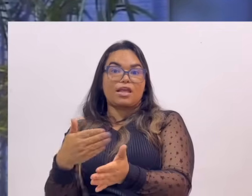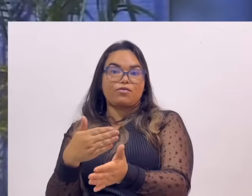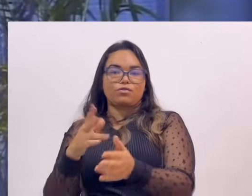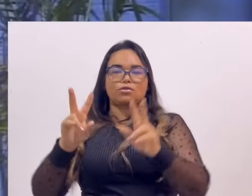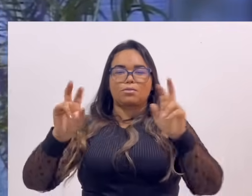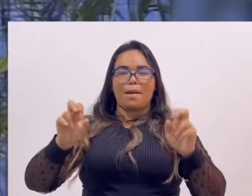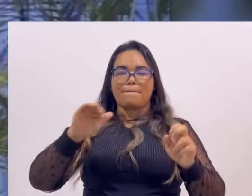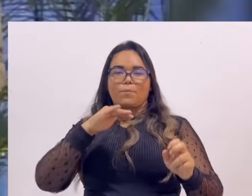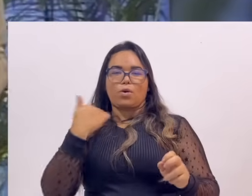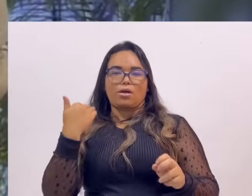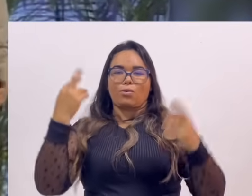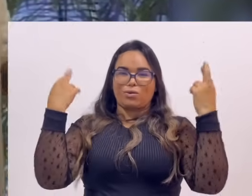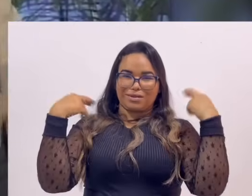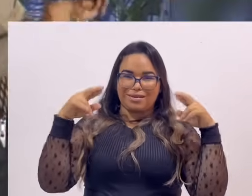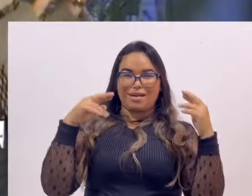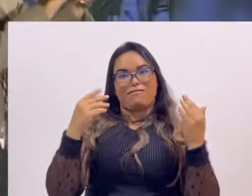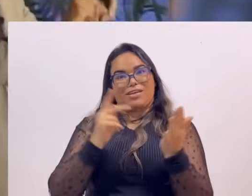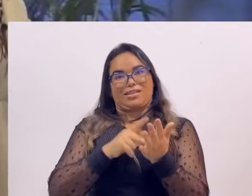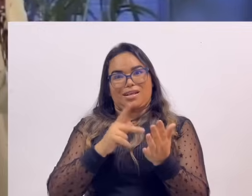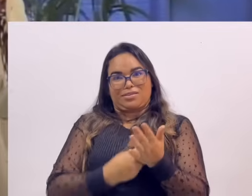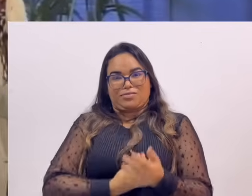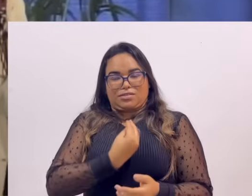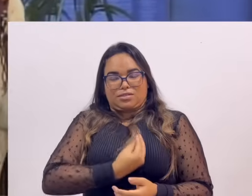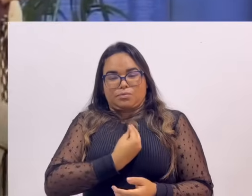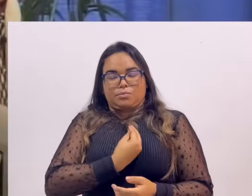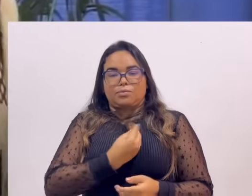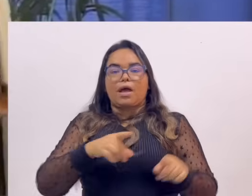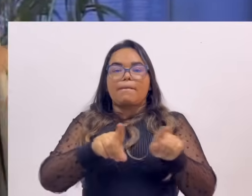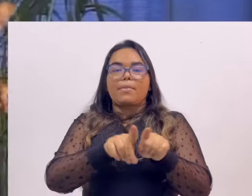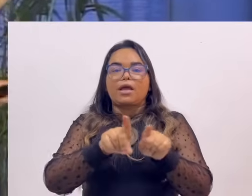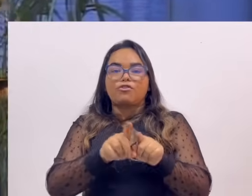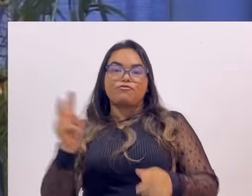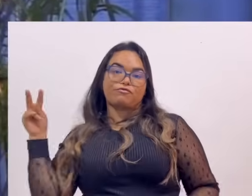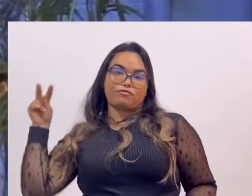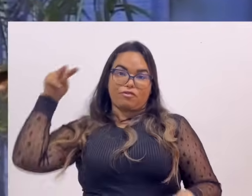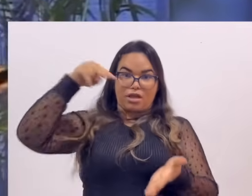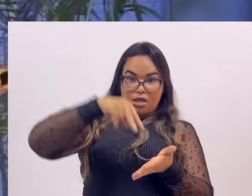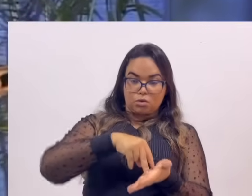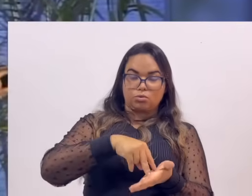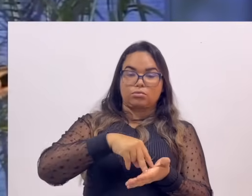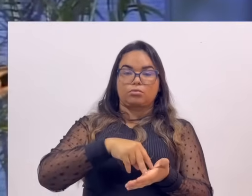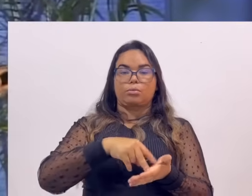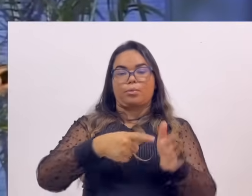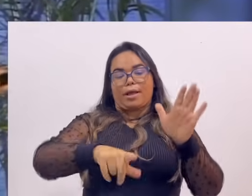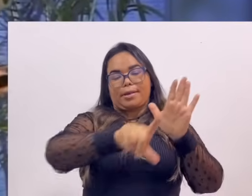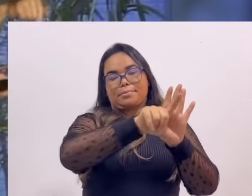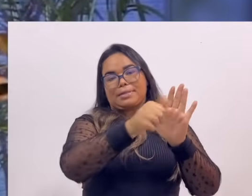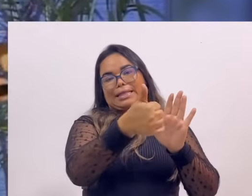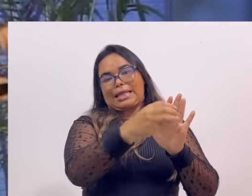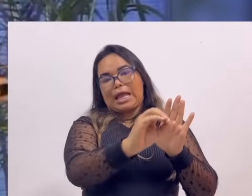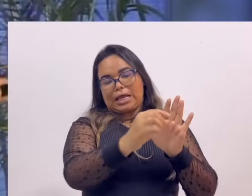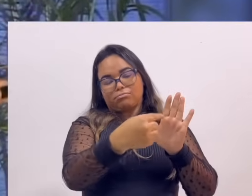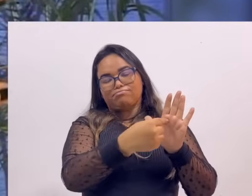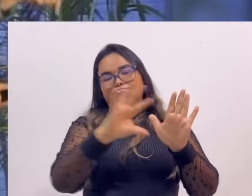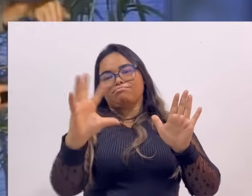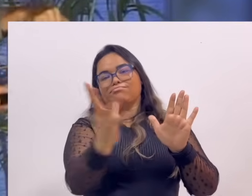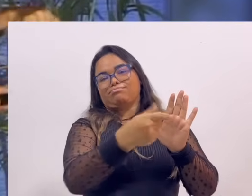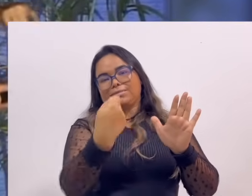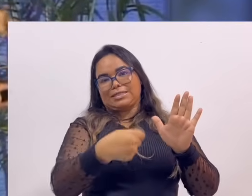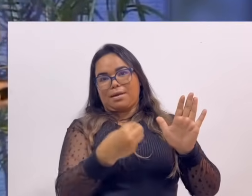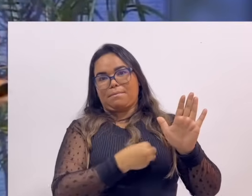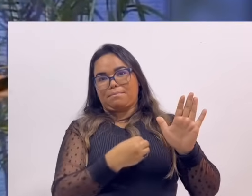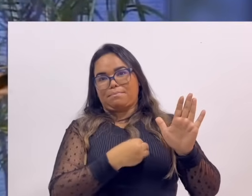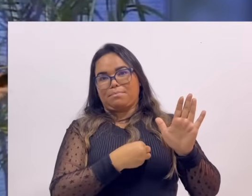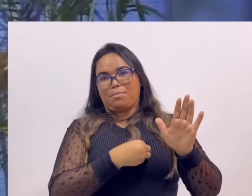solução para o pecado. E ele veio porque a lei dos dez mandamentos havia condenado a todos os homens à morte.